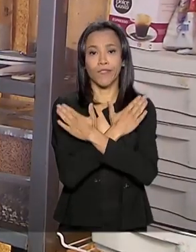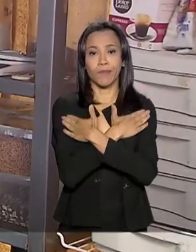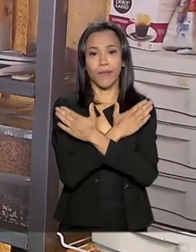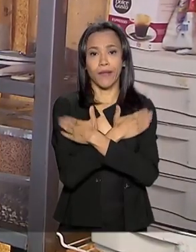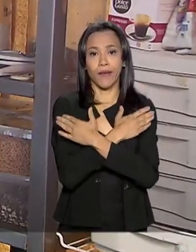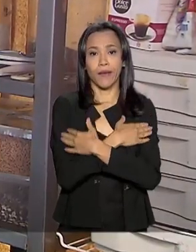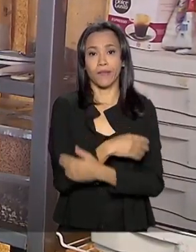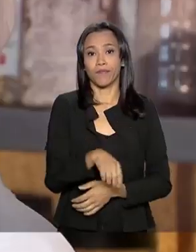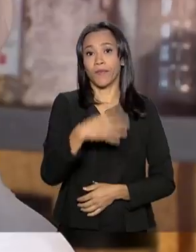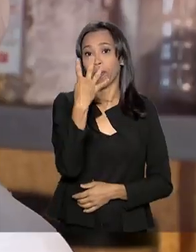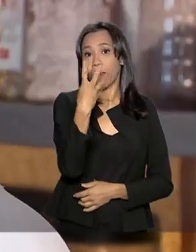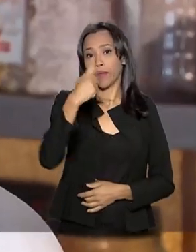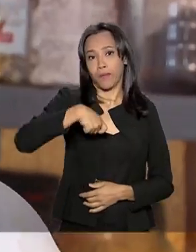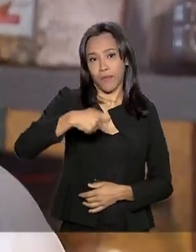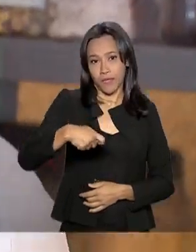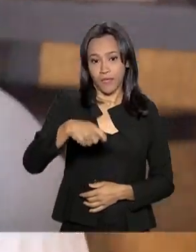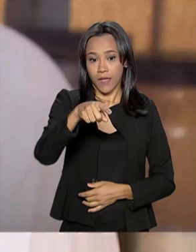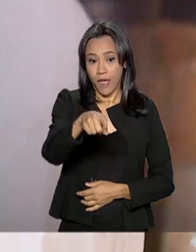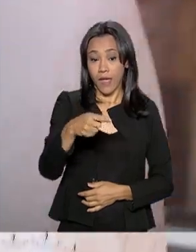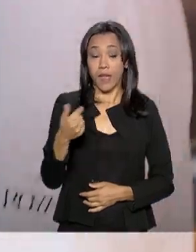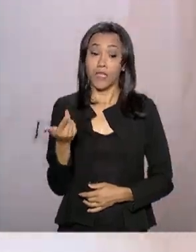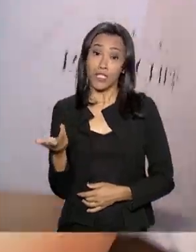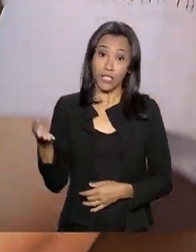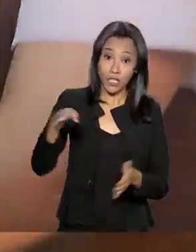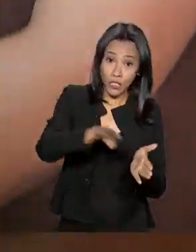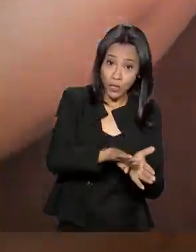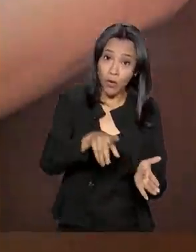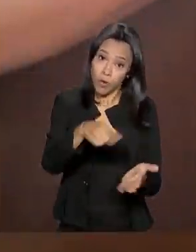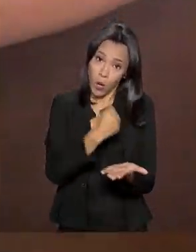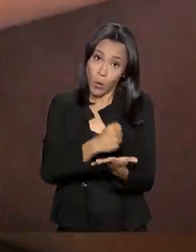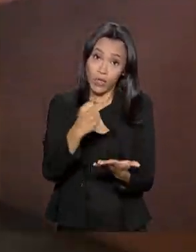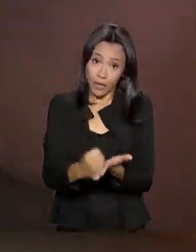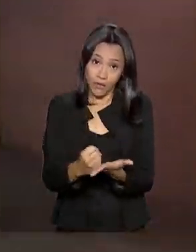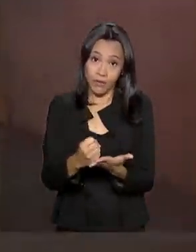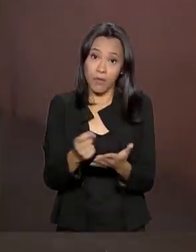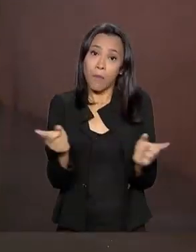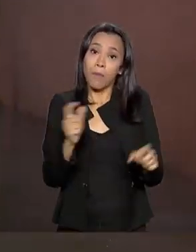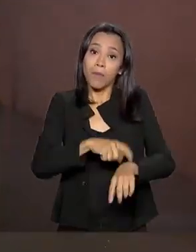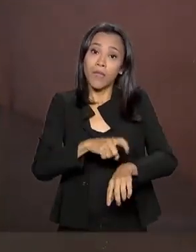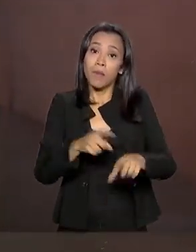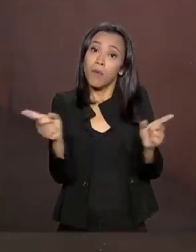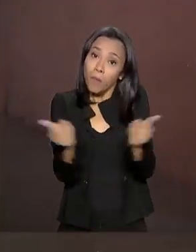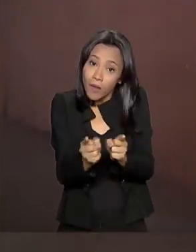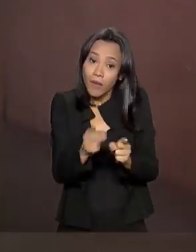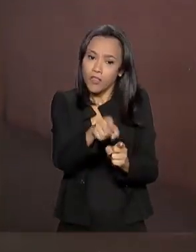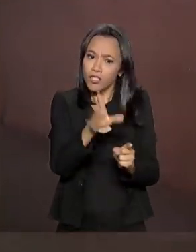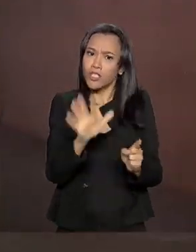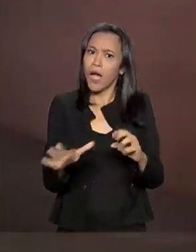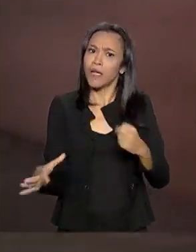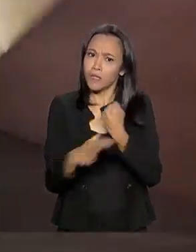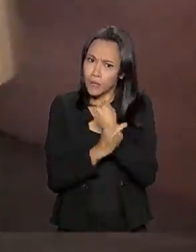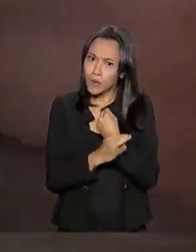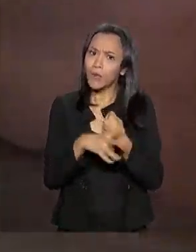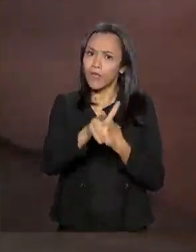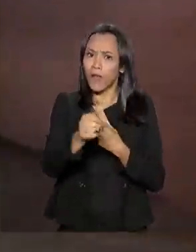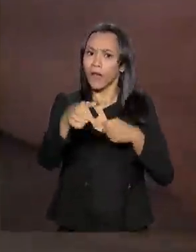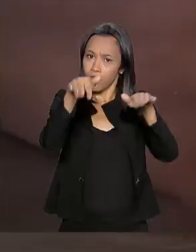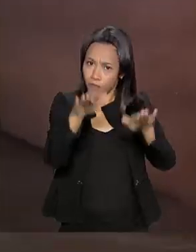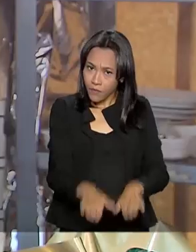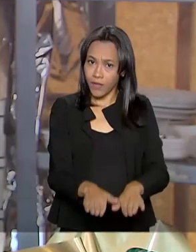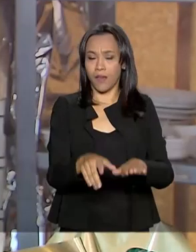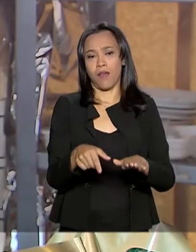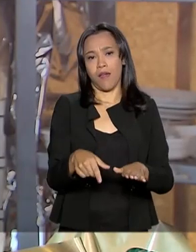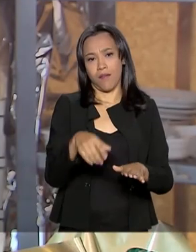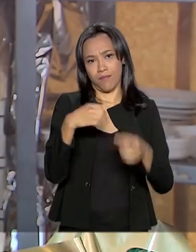há quatro meses ela chegou como temporária e já está com a vaga garantida no quadro fixo da empresa